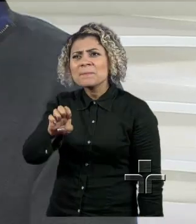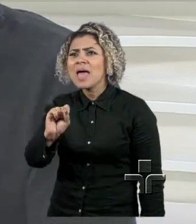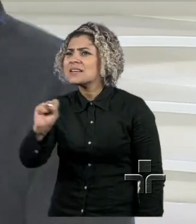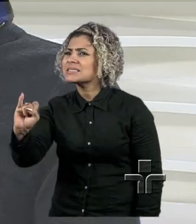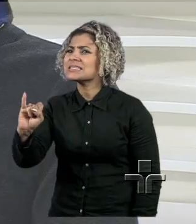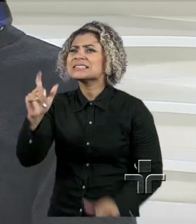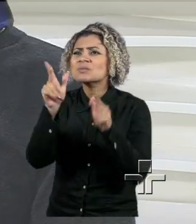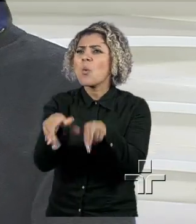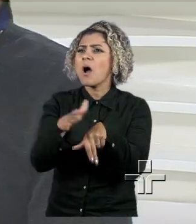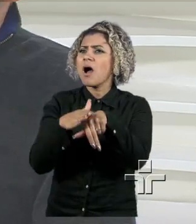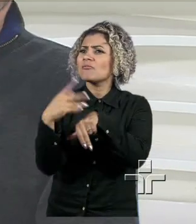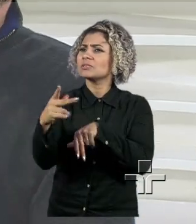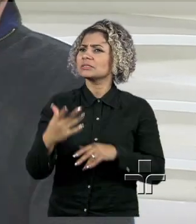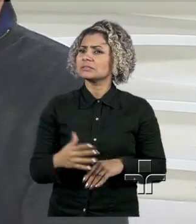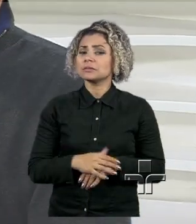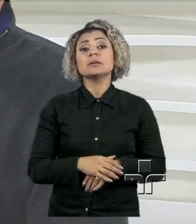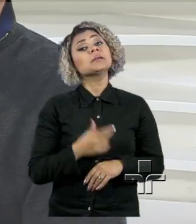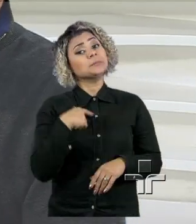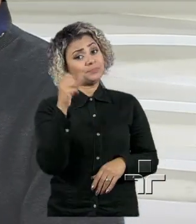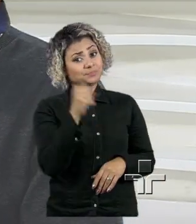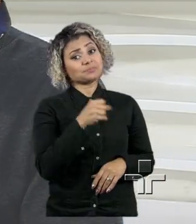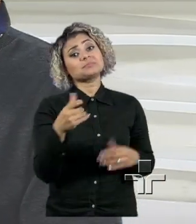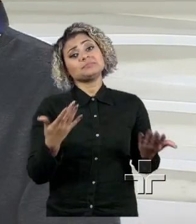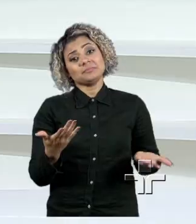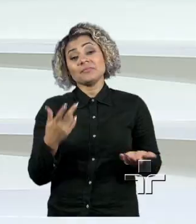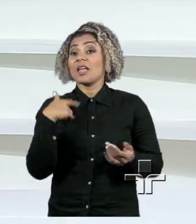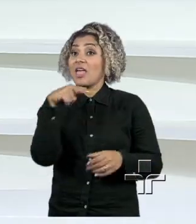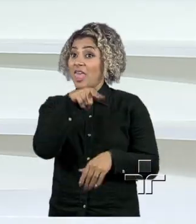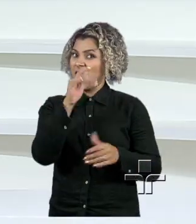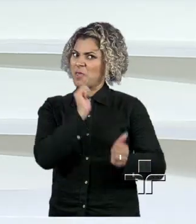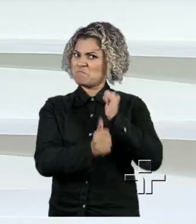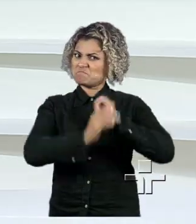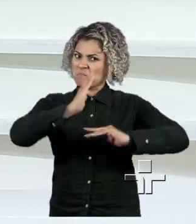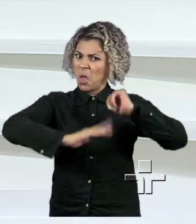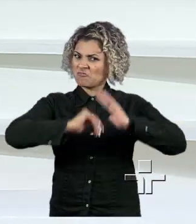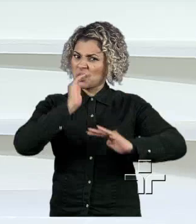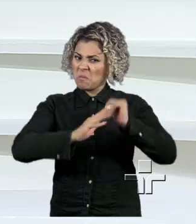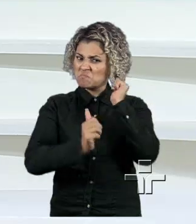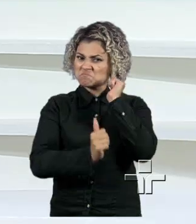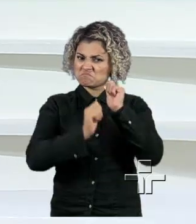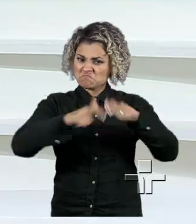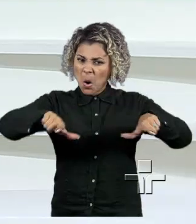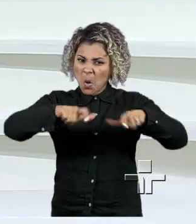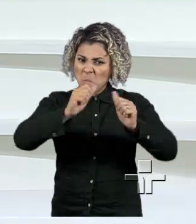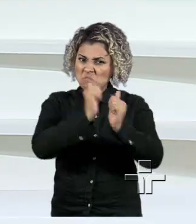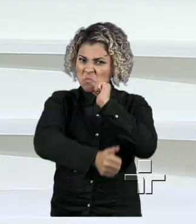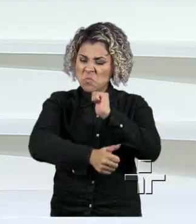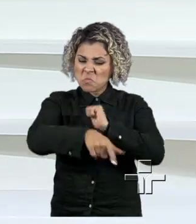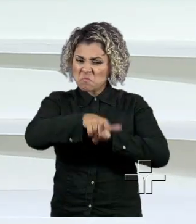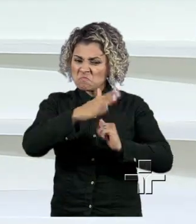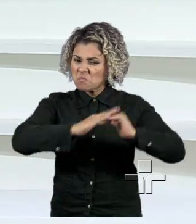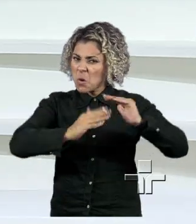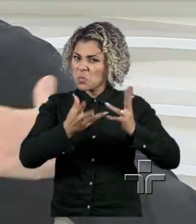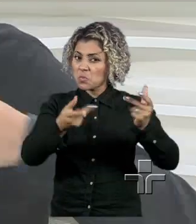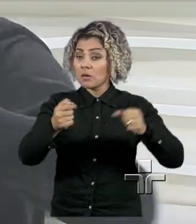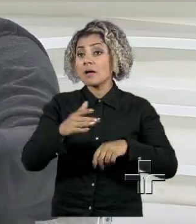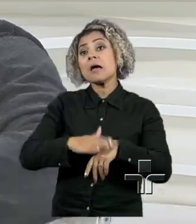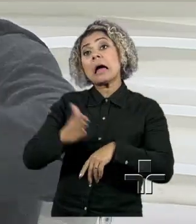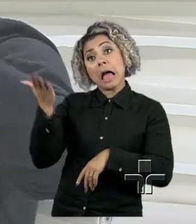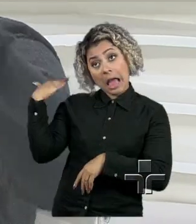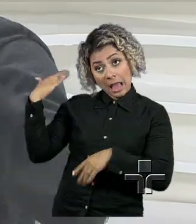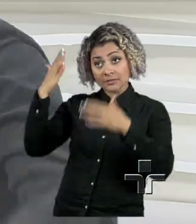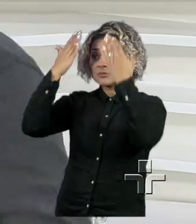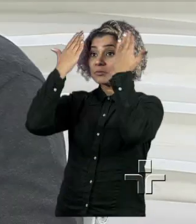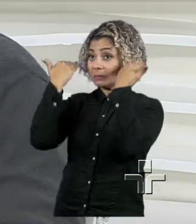sua colocação, mas ele joga futebol muito bem. Ele joga muito bem. Mas não, o que eu queria te perguntar... Eu tinha cabelos compridos